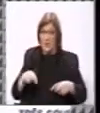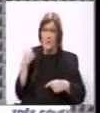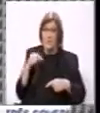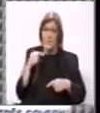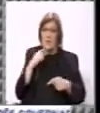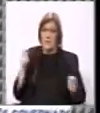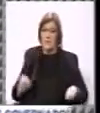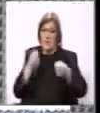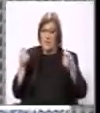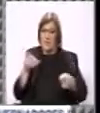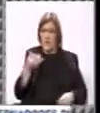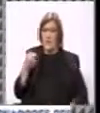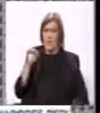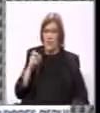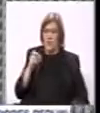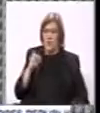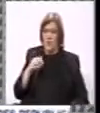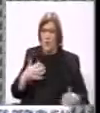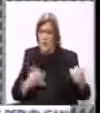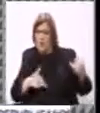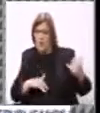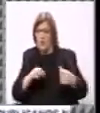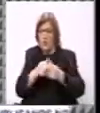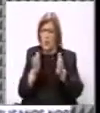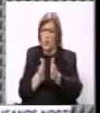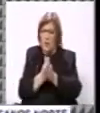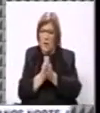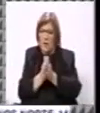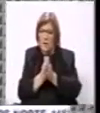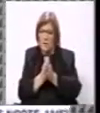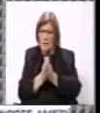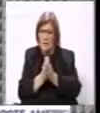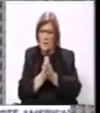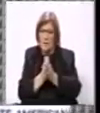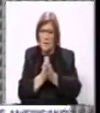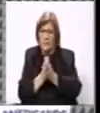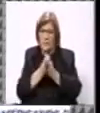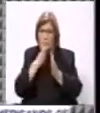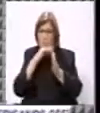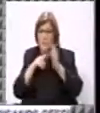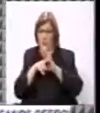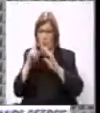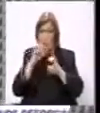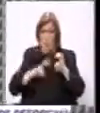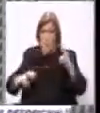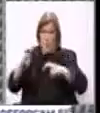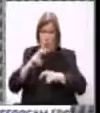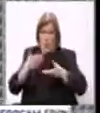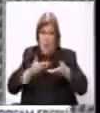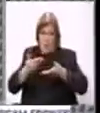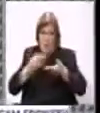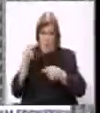stival com 28 concertos no total também o que significa que no fundo esta procura esta relação